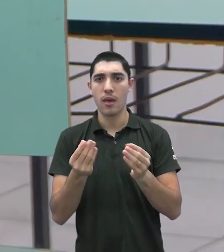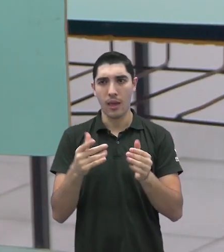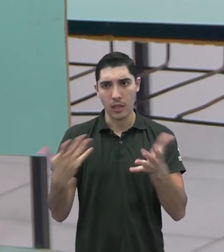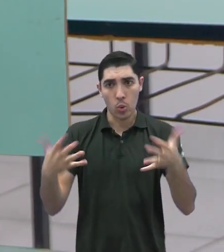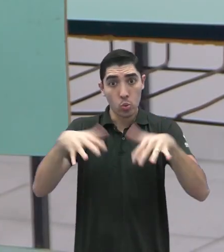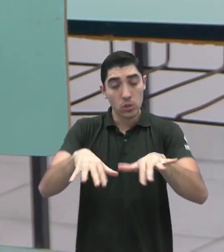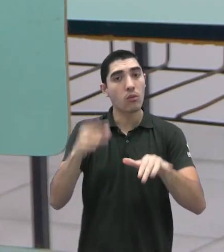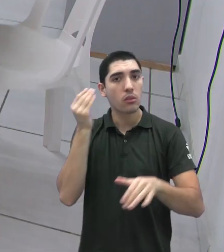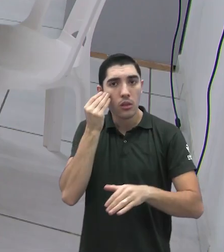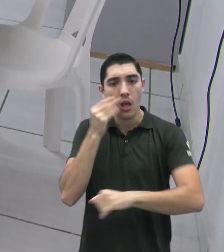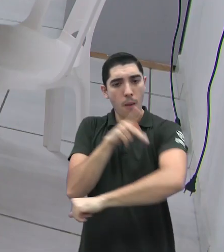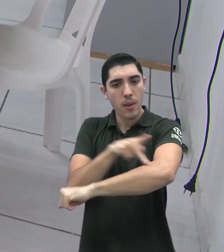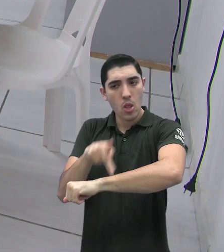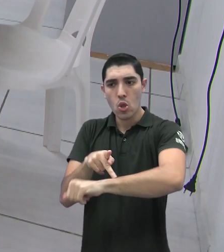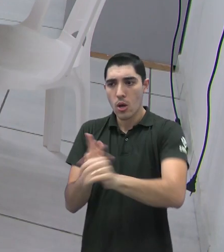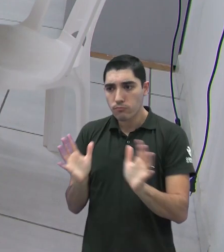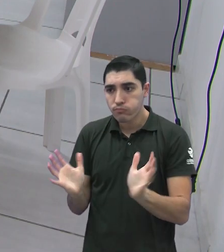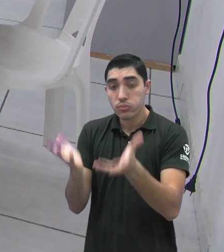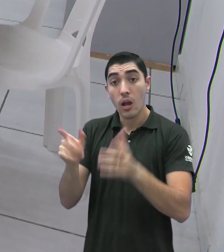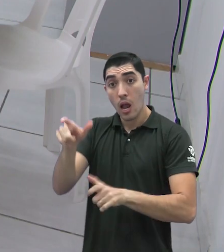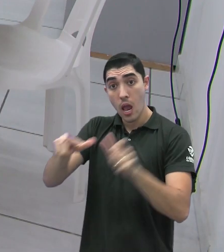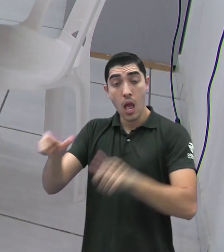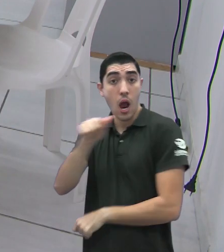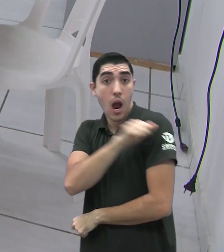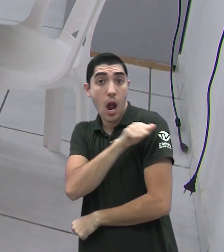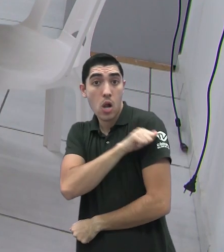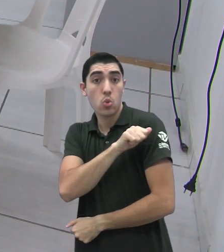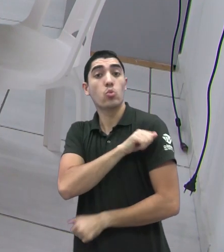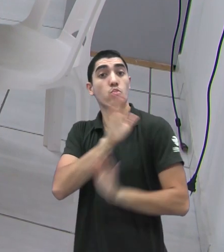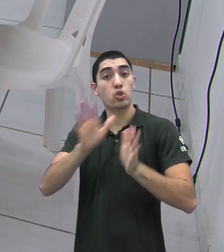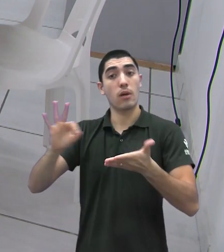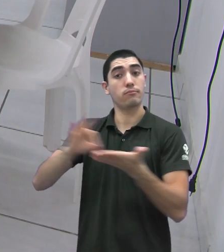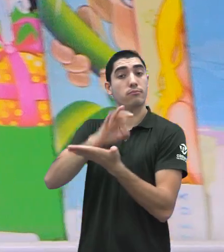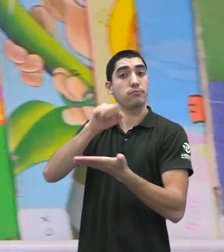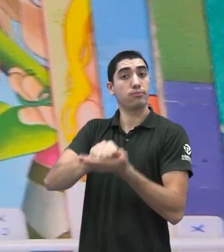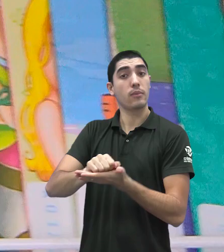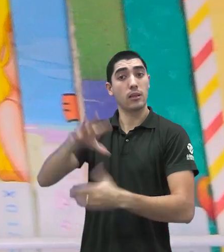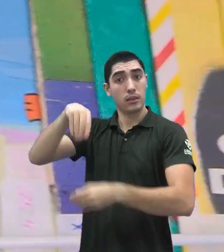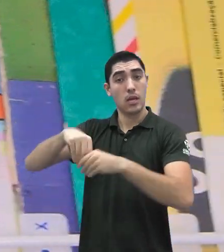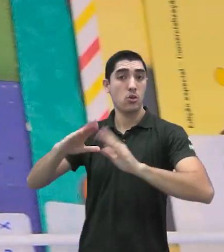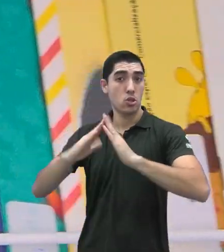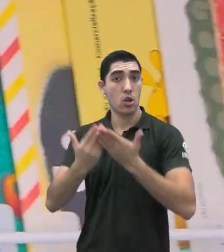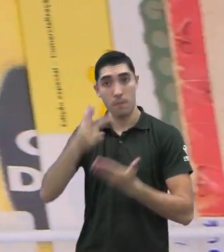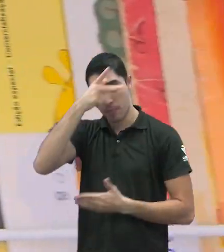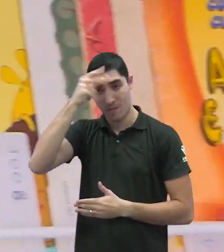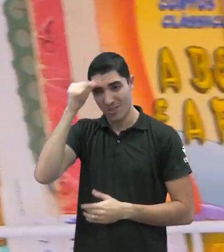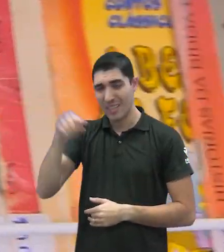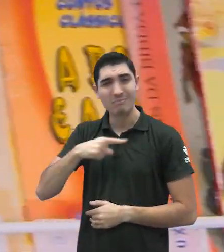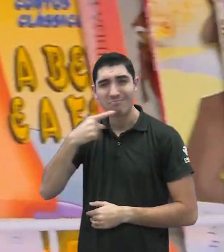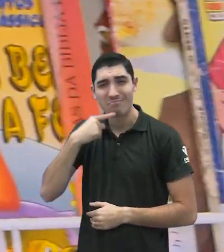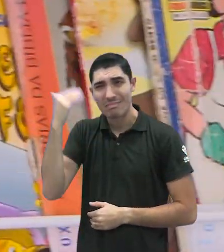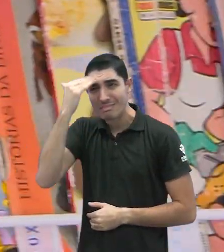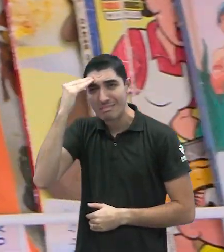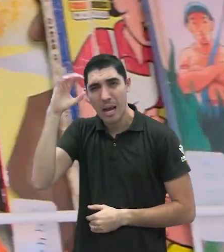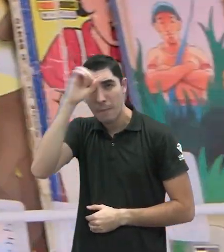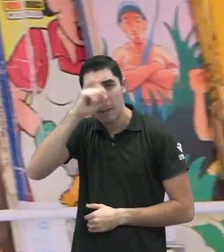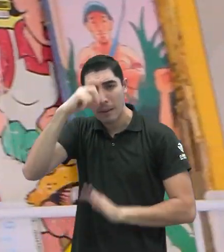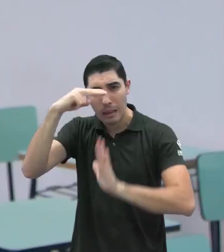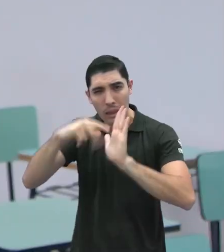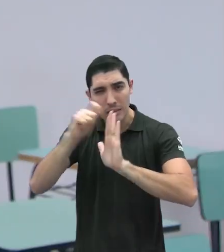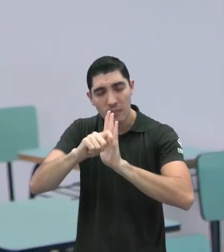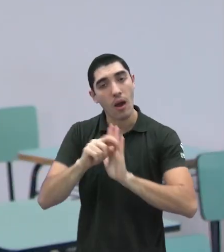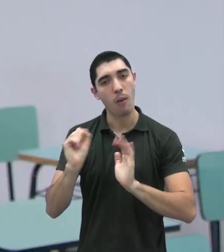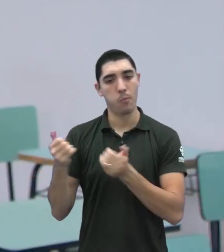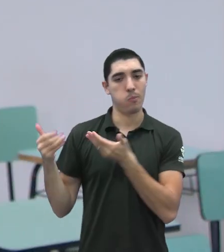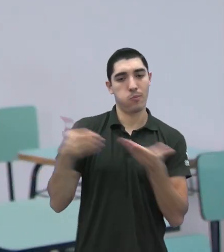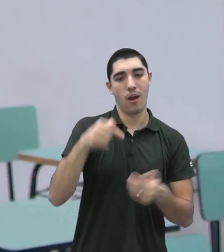pedagógico gratuito para estudantes matriculados na rede pública de ensino, que apresentam dificuldade de aprendizagem.